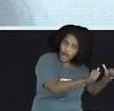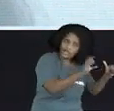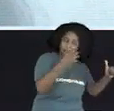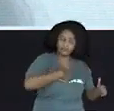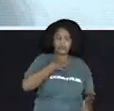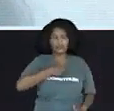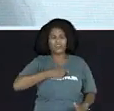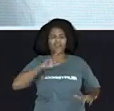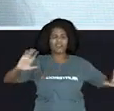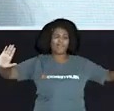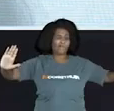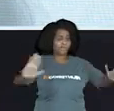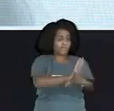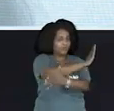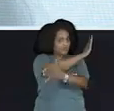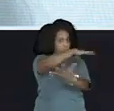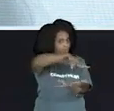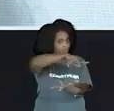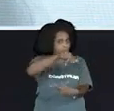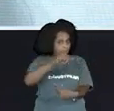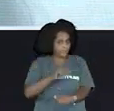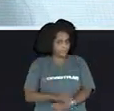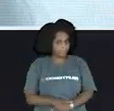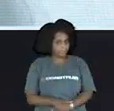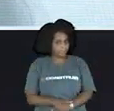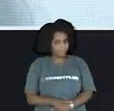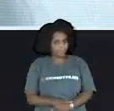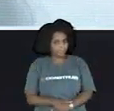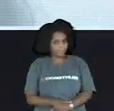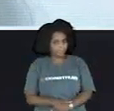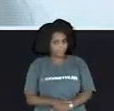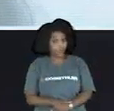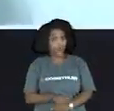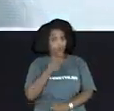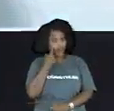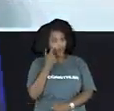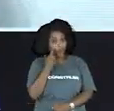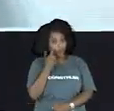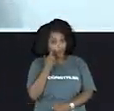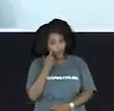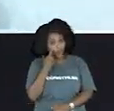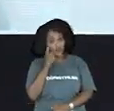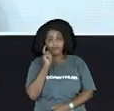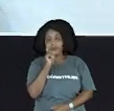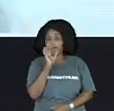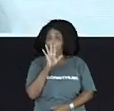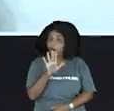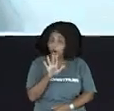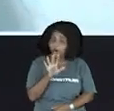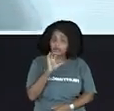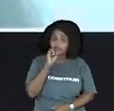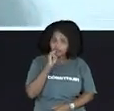e ele os banir a da face da terra Olha a palavra do Senhor Ele tá dizendo ó